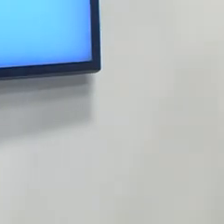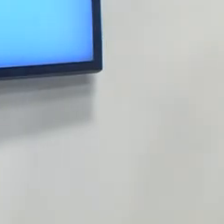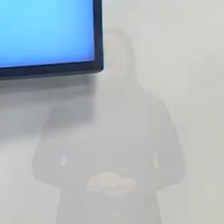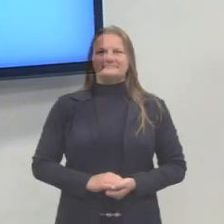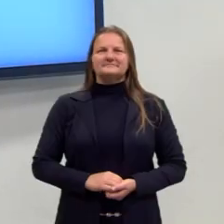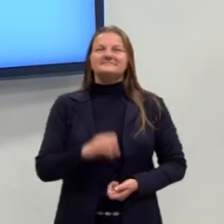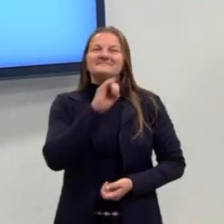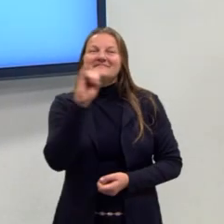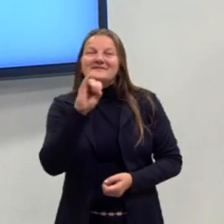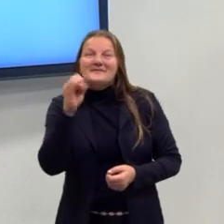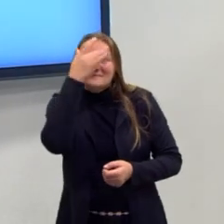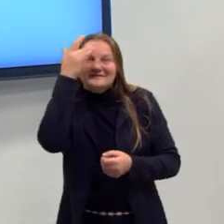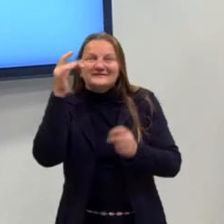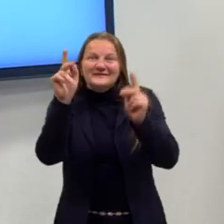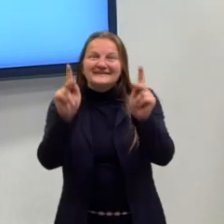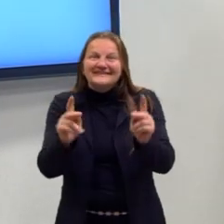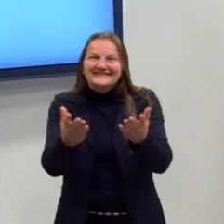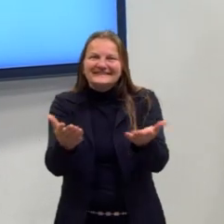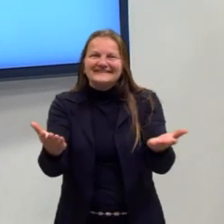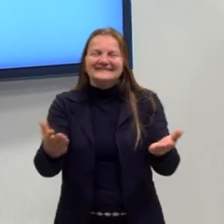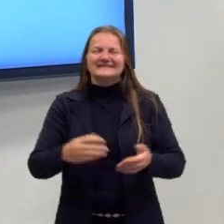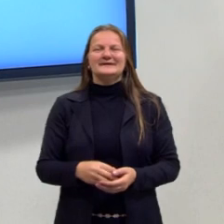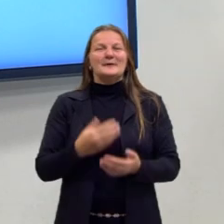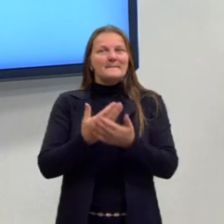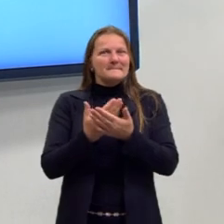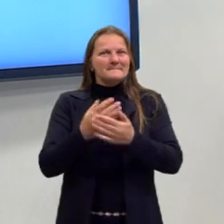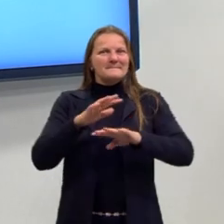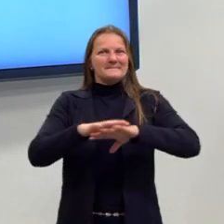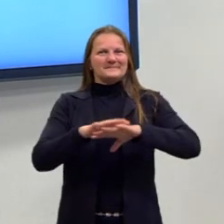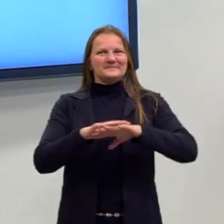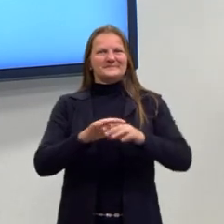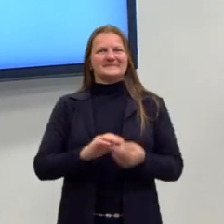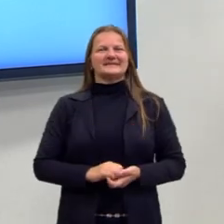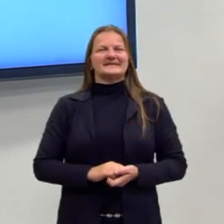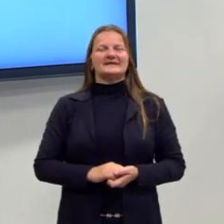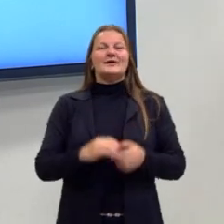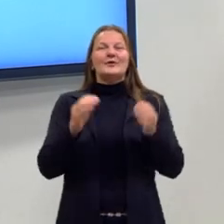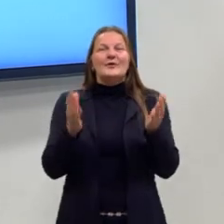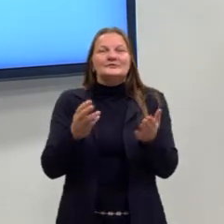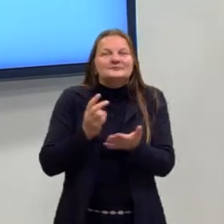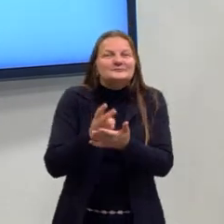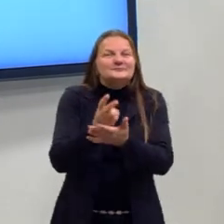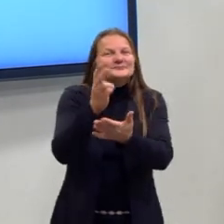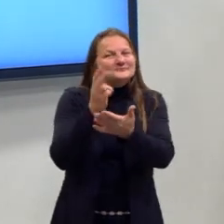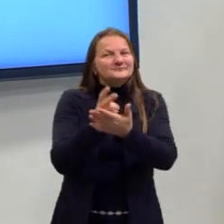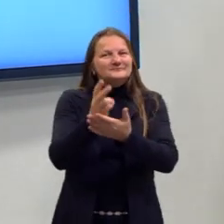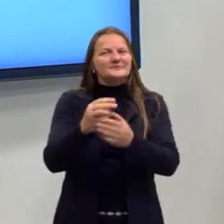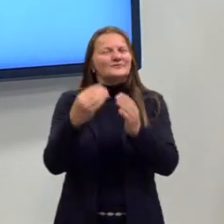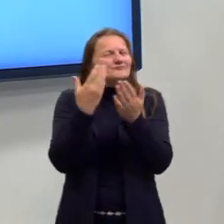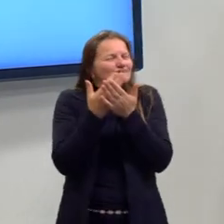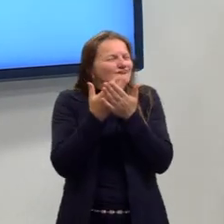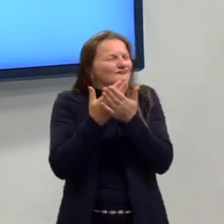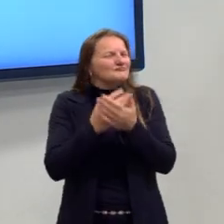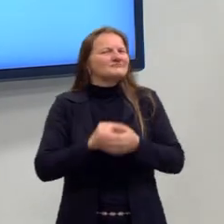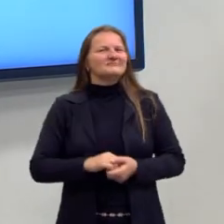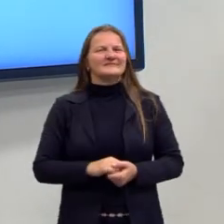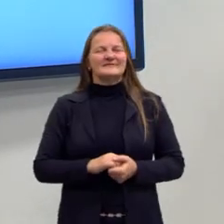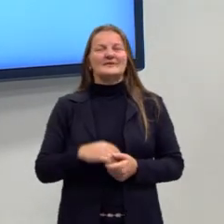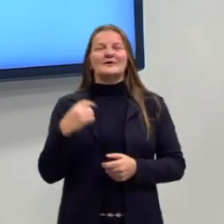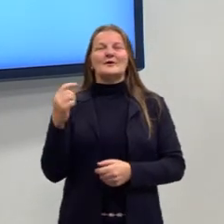oi gente estamos aqui para mais uma aula de matemática nos dar continuidade aí nos nossos estudos